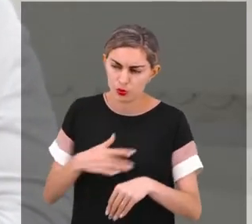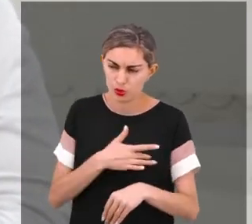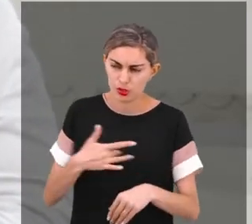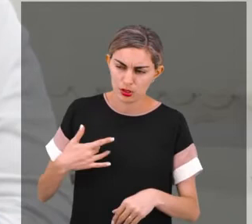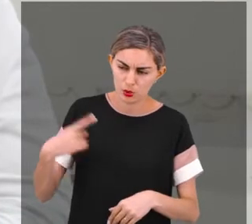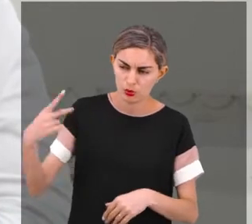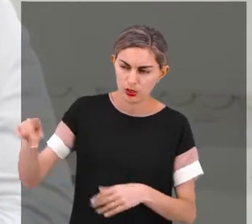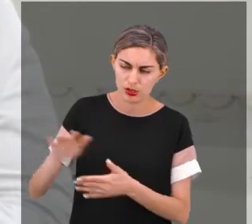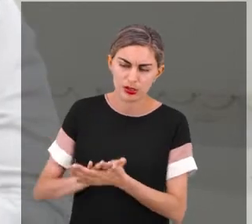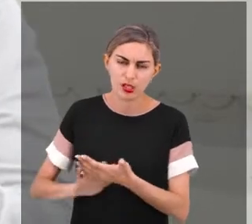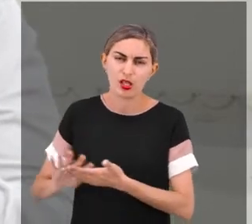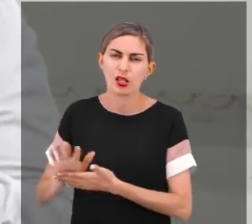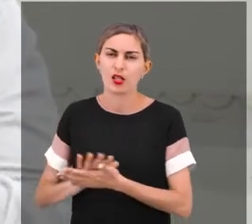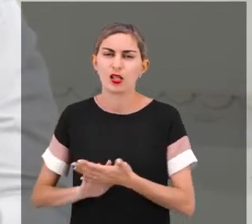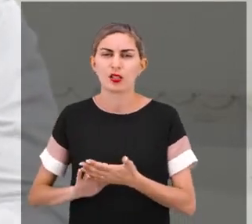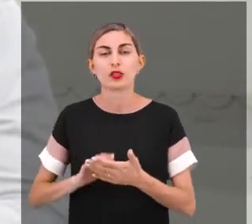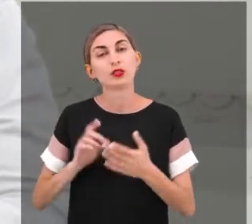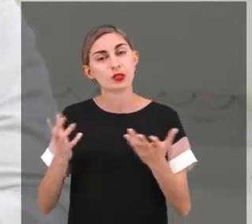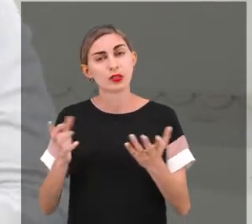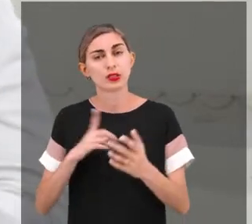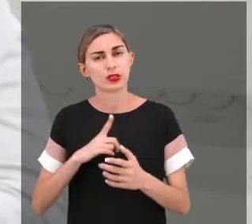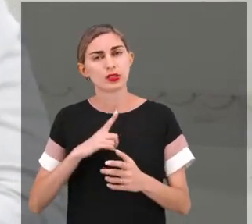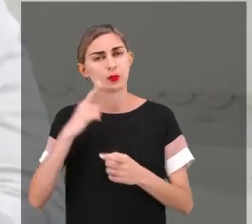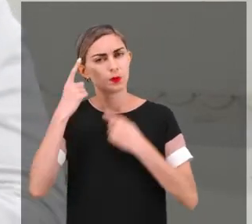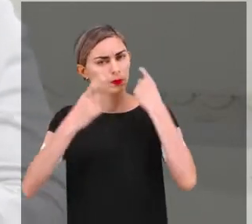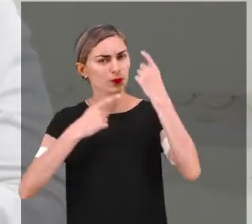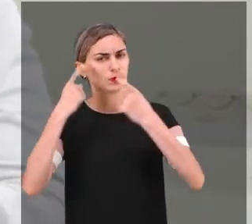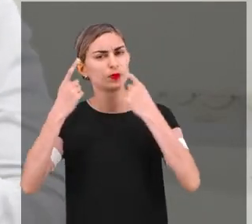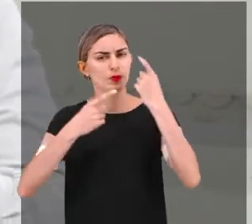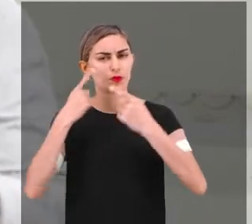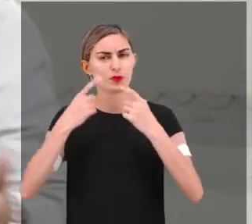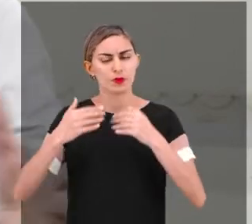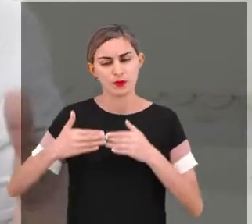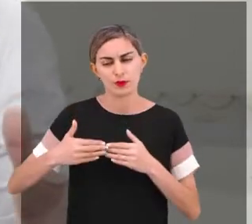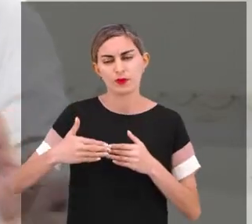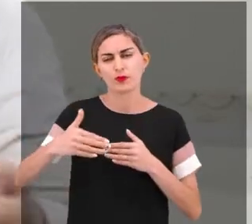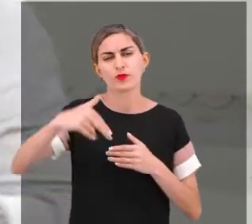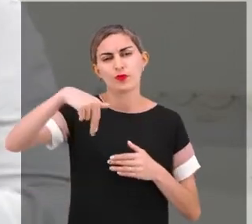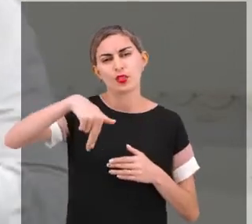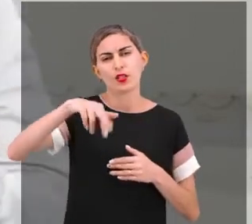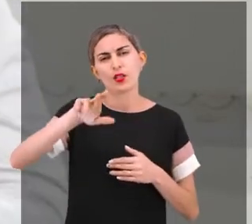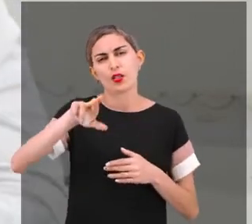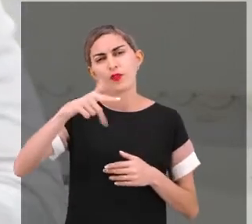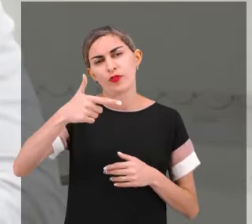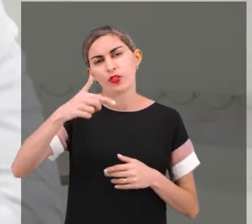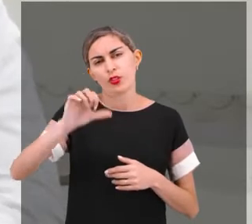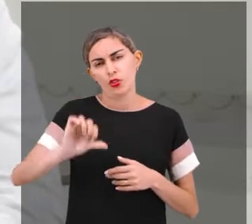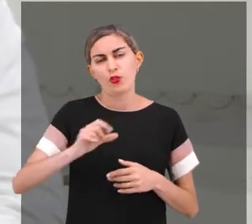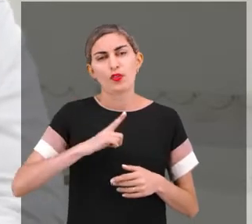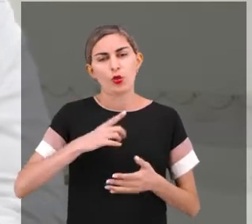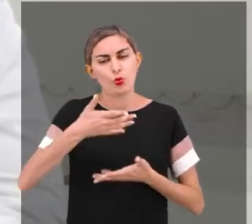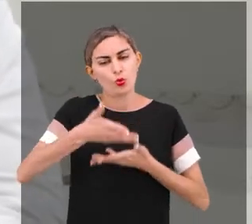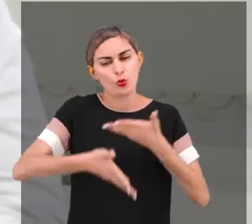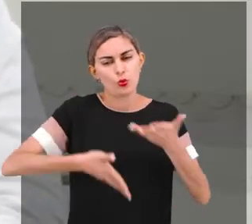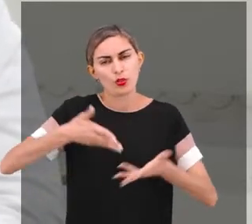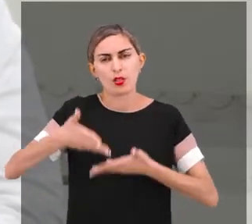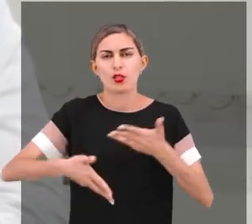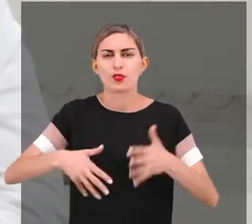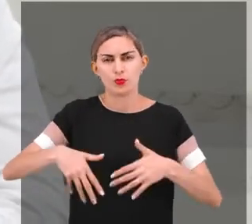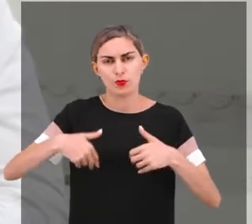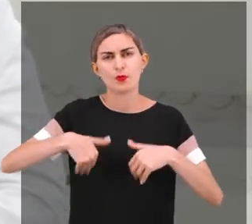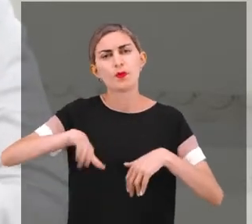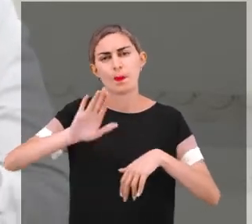prejudicar a saúde deles, né? Então existia uma preocupação, a partir da NR-29 passou-se a ter um cuidado muito